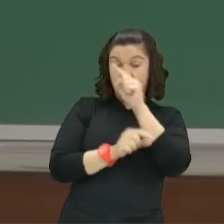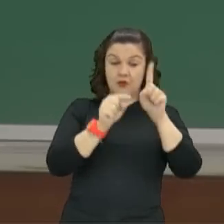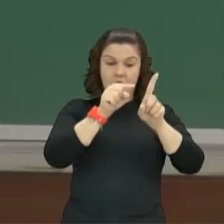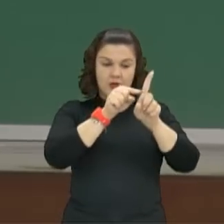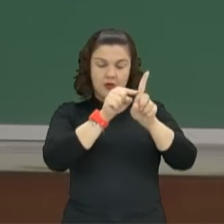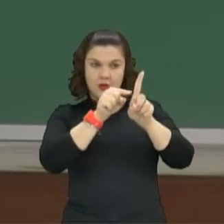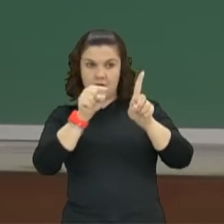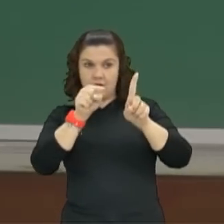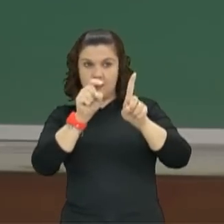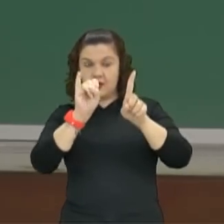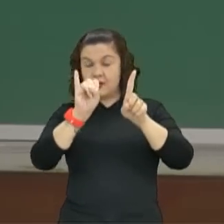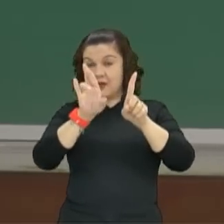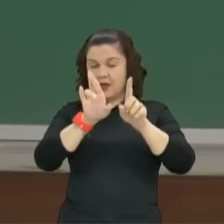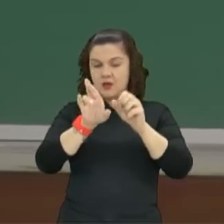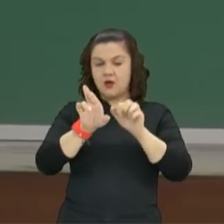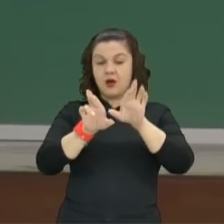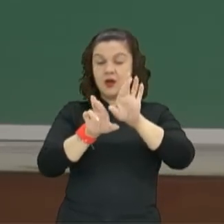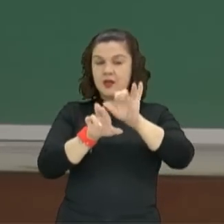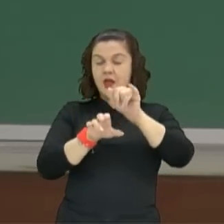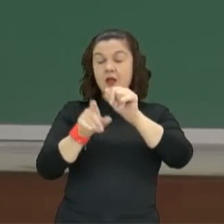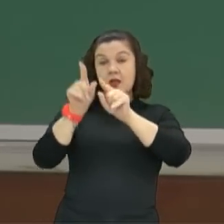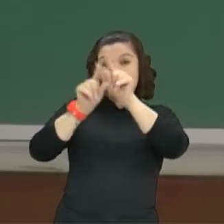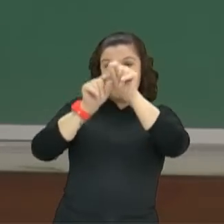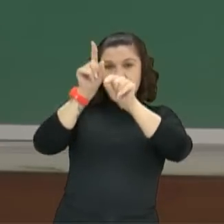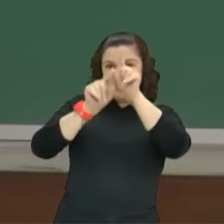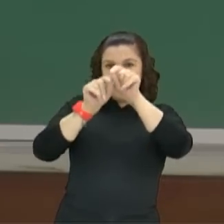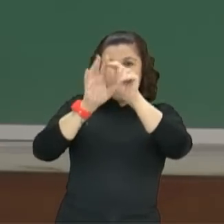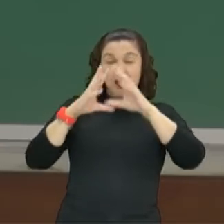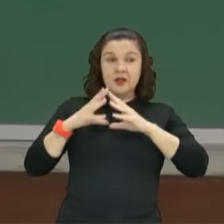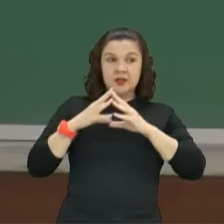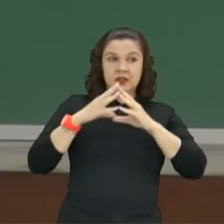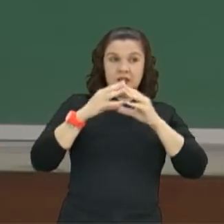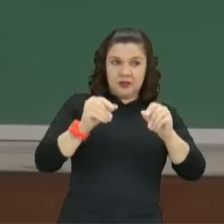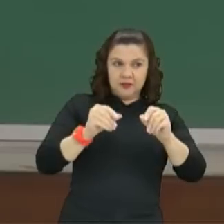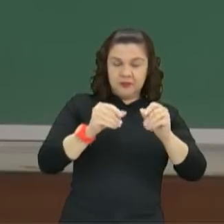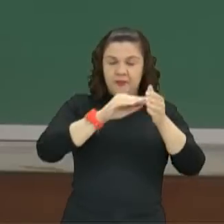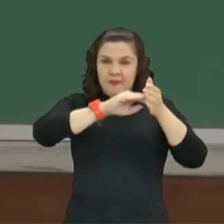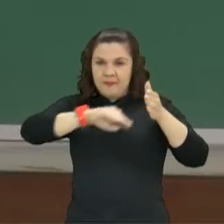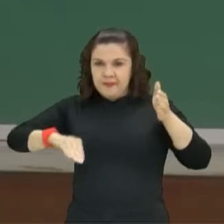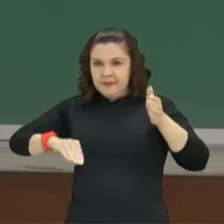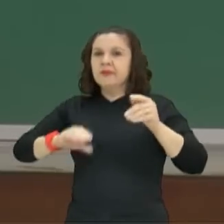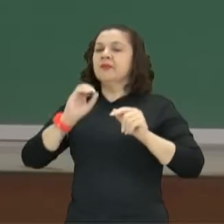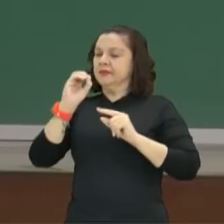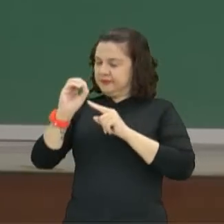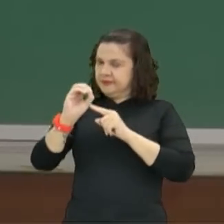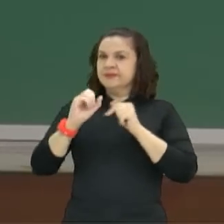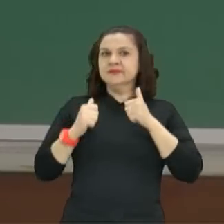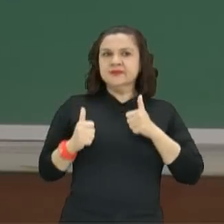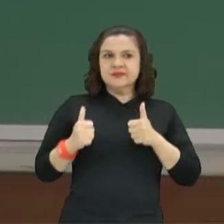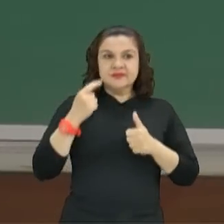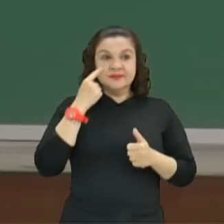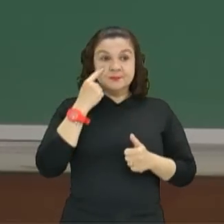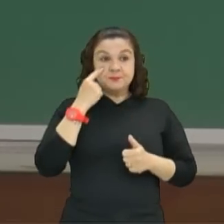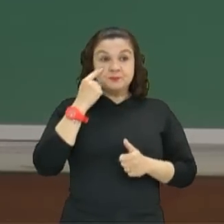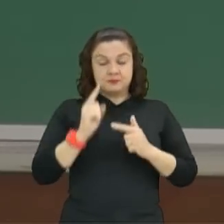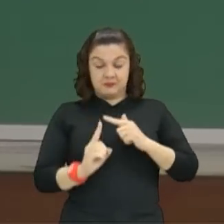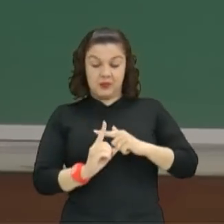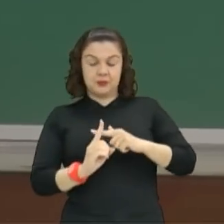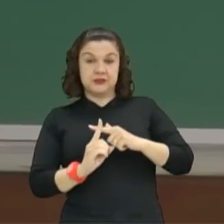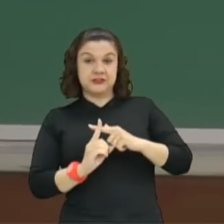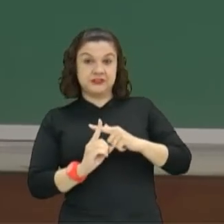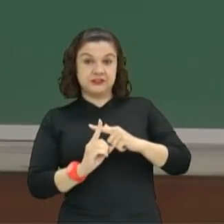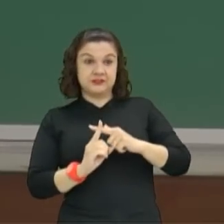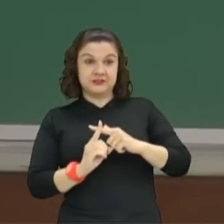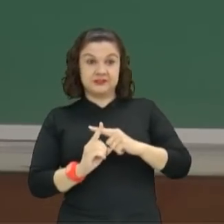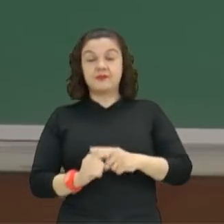os conjuntos reais. Aqui tem um asterisco, quer dizer, são todos reais menos o zero. Só que também tem um sinalzinho de mais.